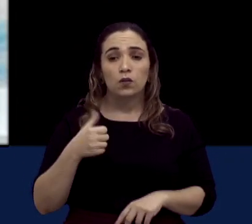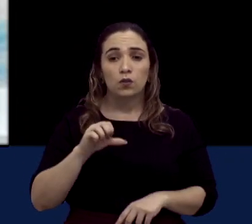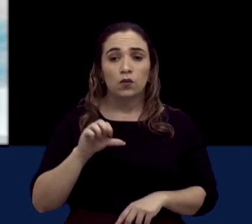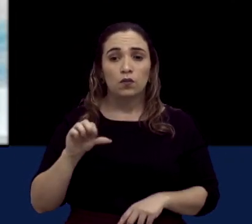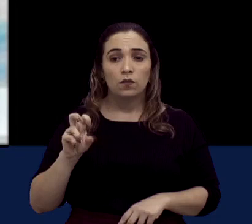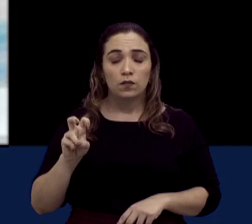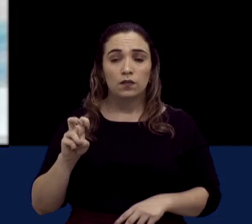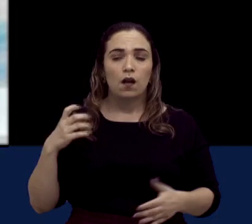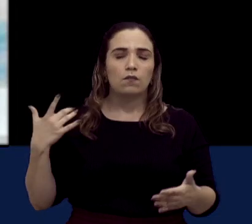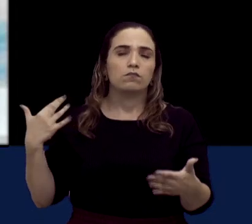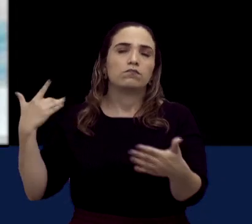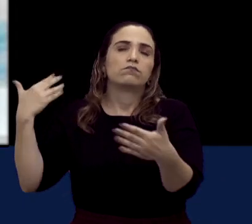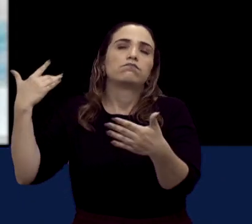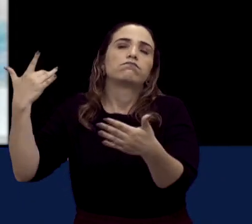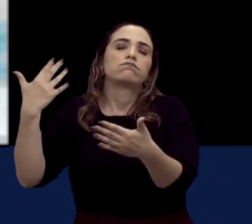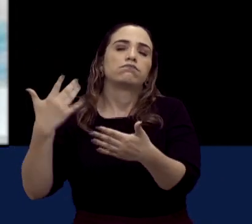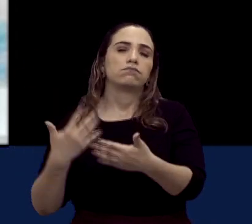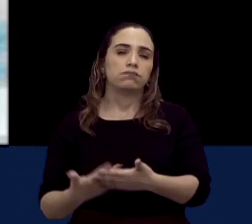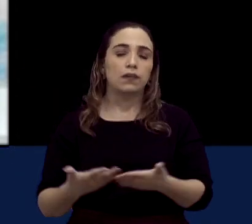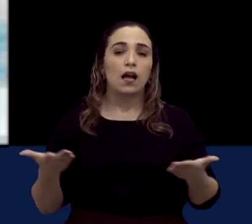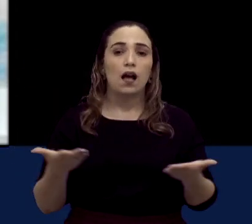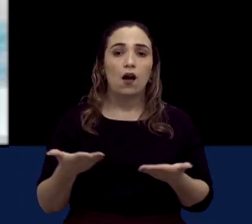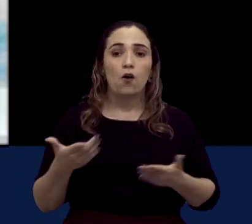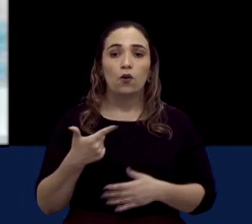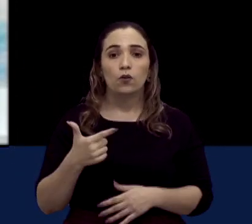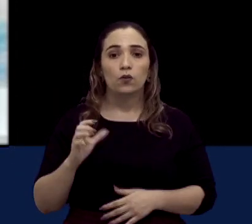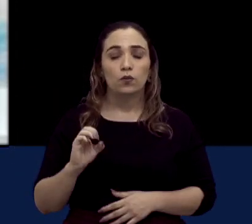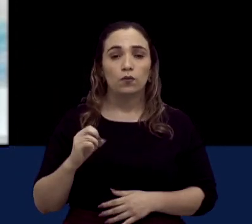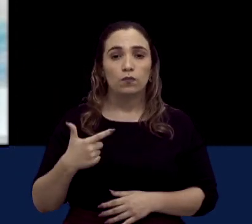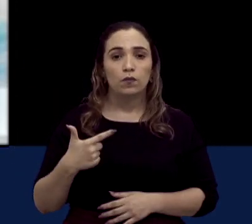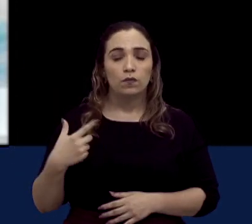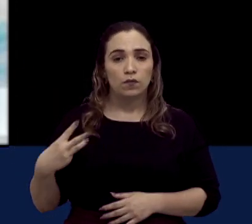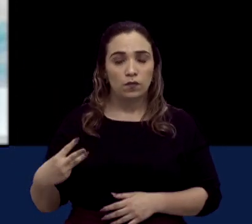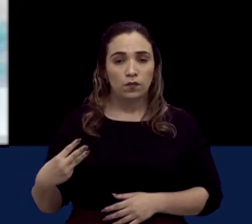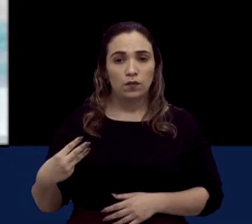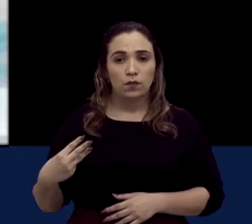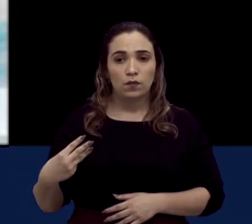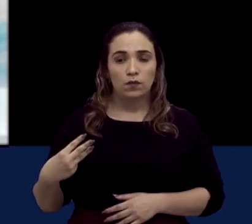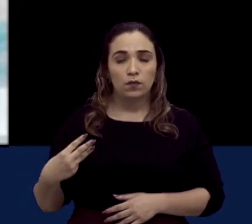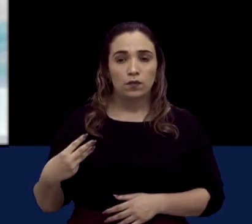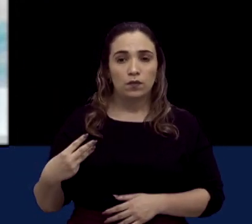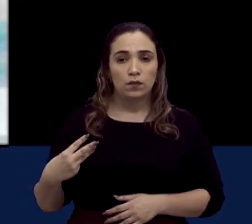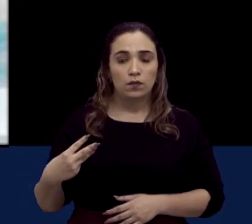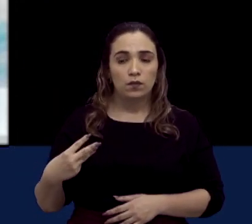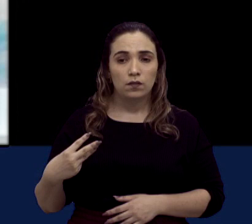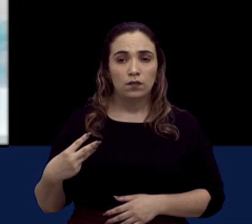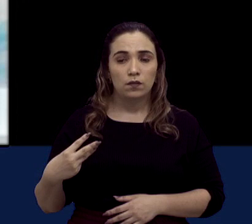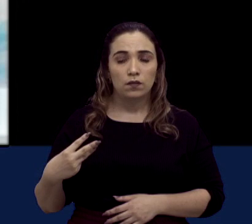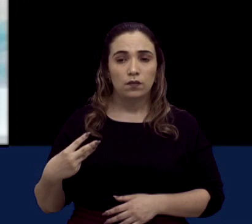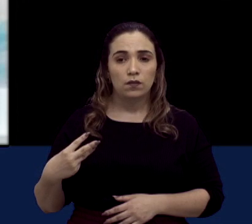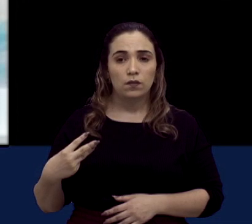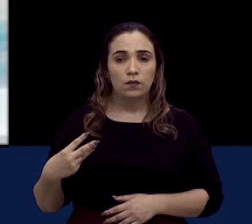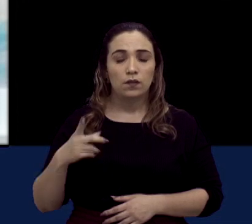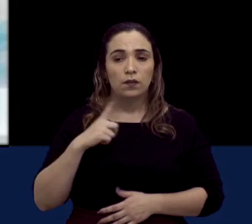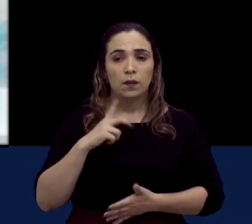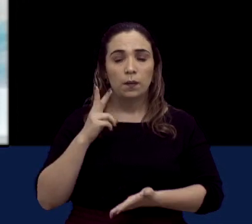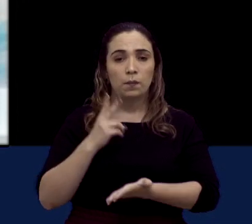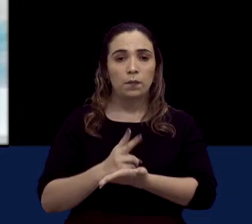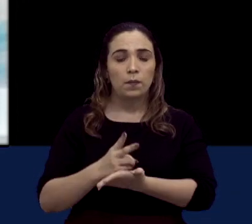nós estamos em 2023 e a gente ainda está